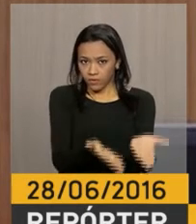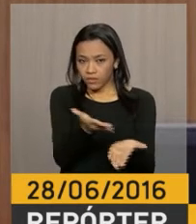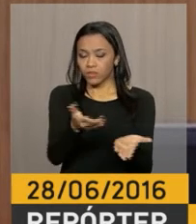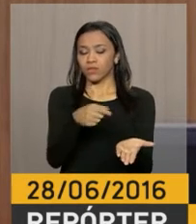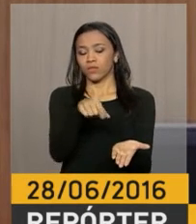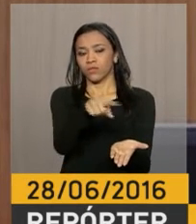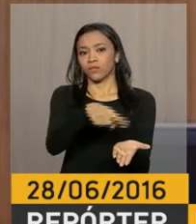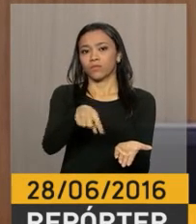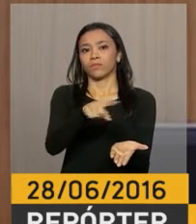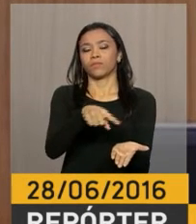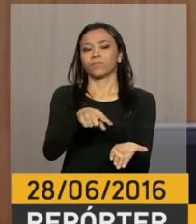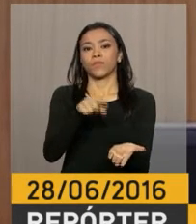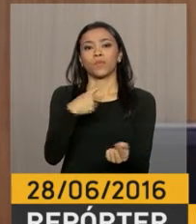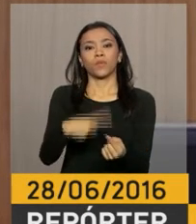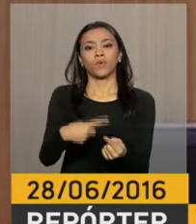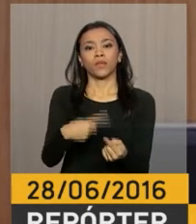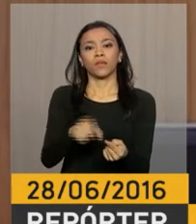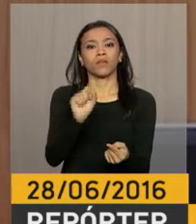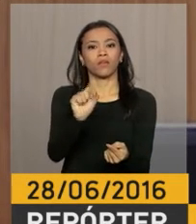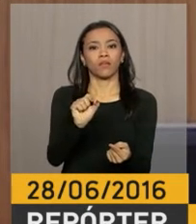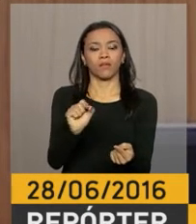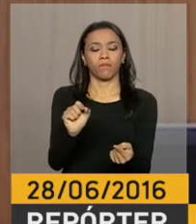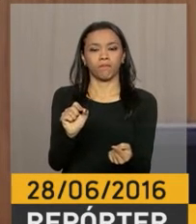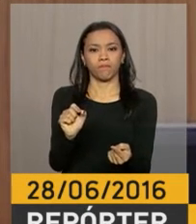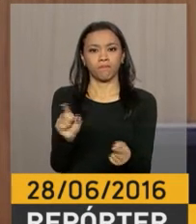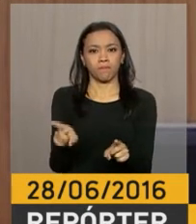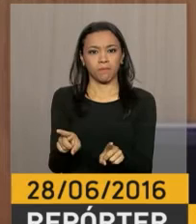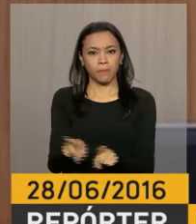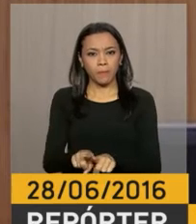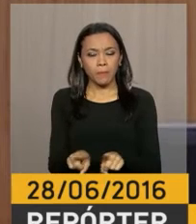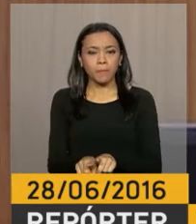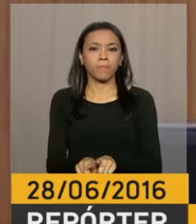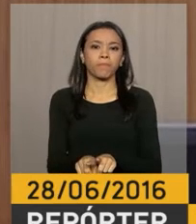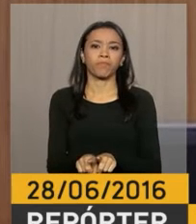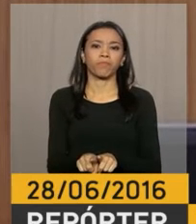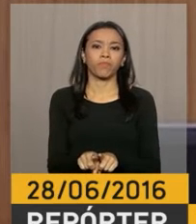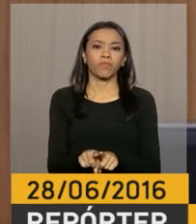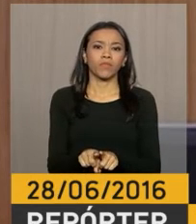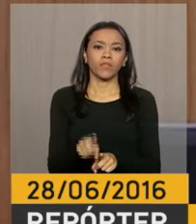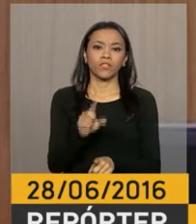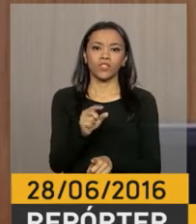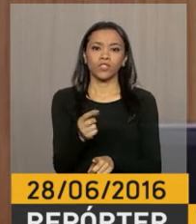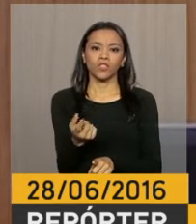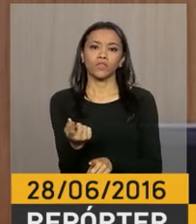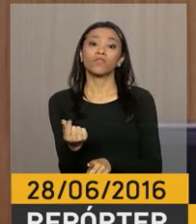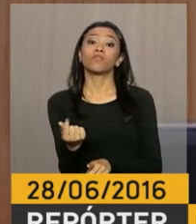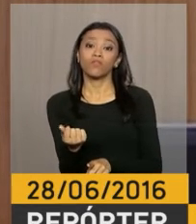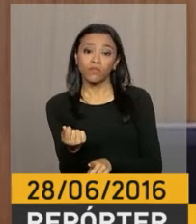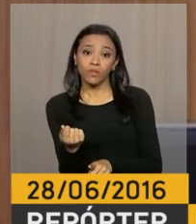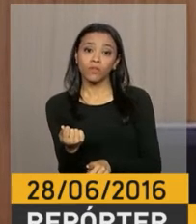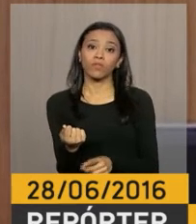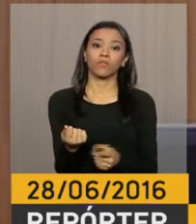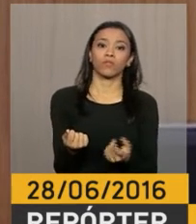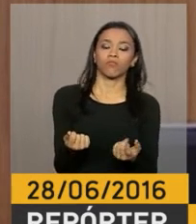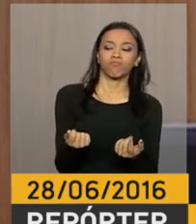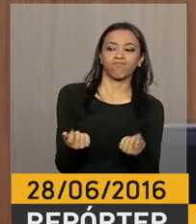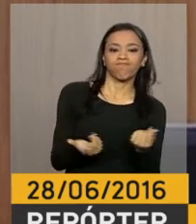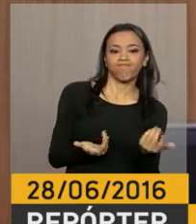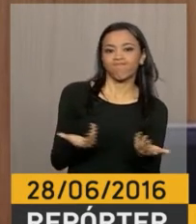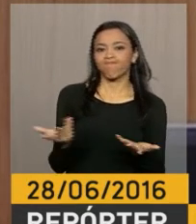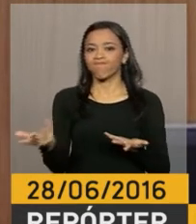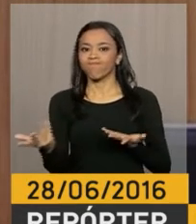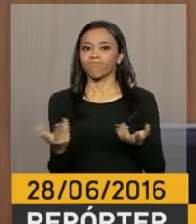acomodação do ponto de vista de atividade, por consequência também do ponto de vista de recuo em preços. Mas agora o que se observa é